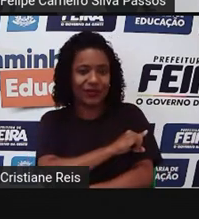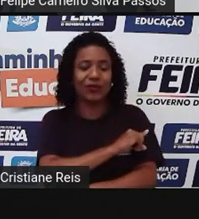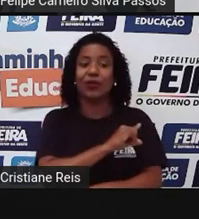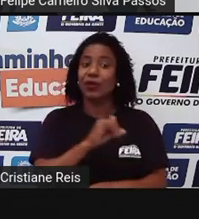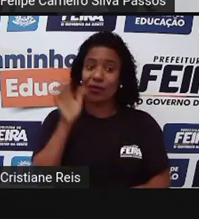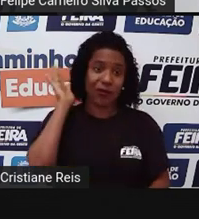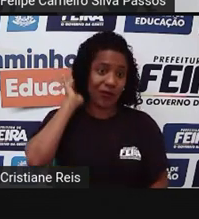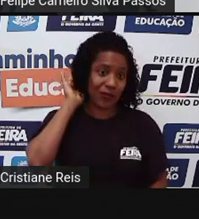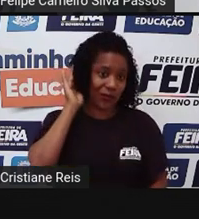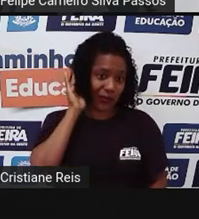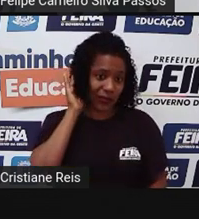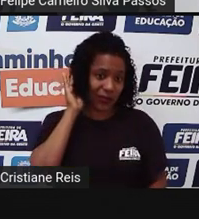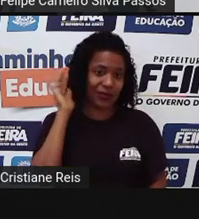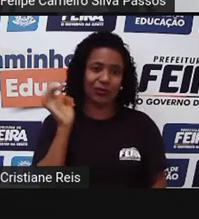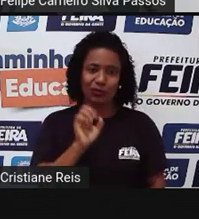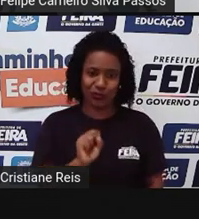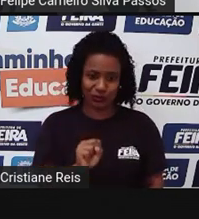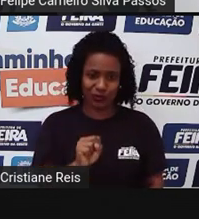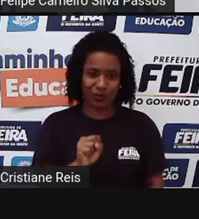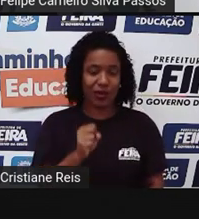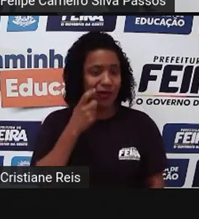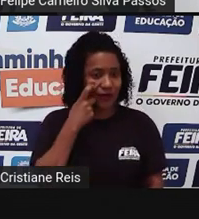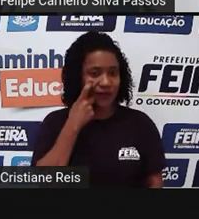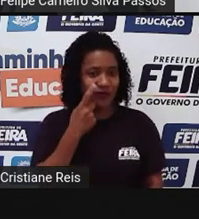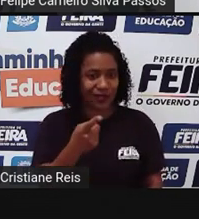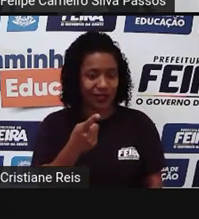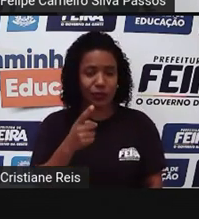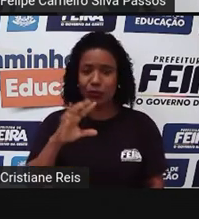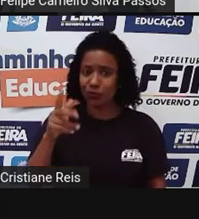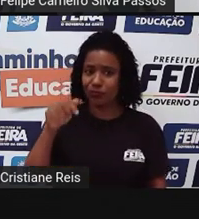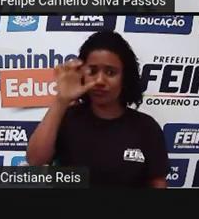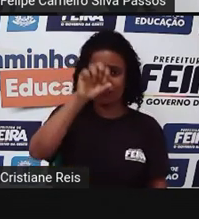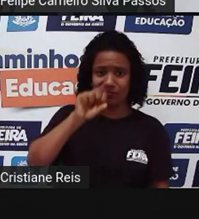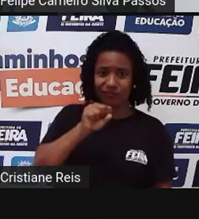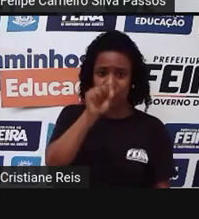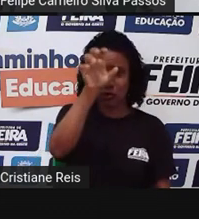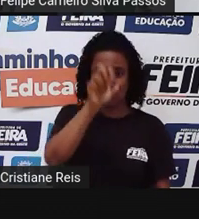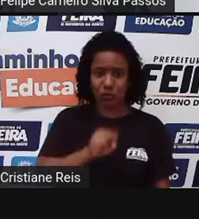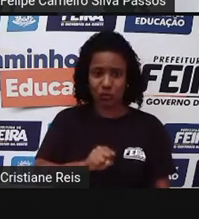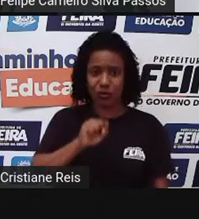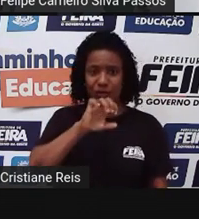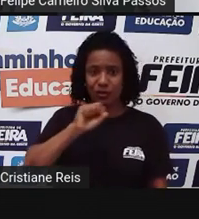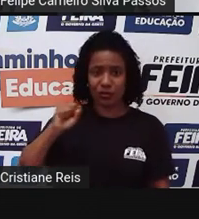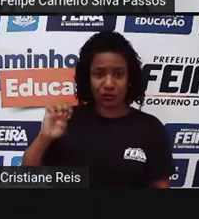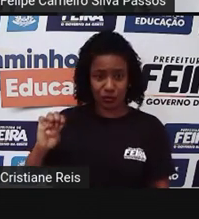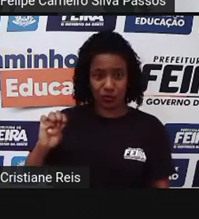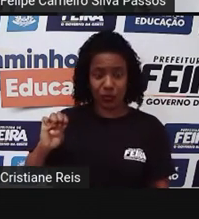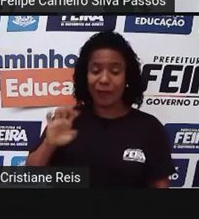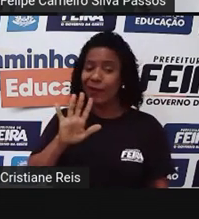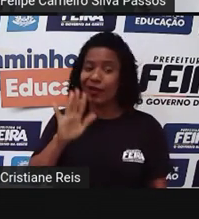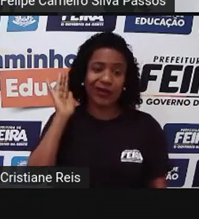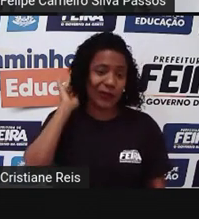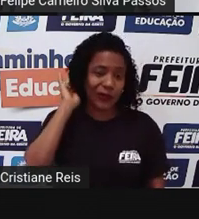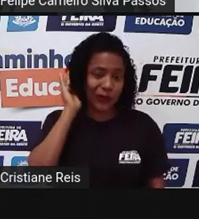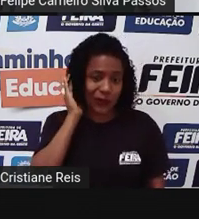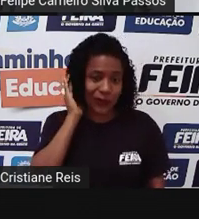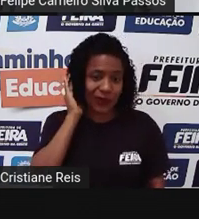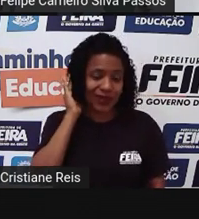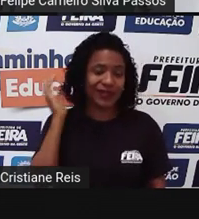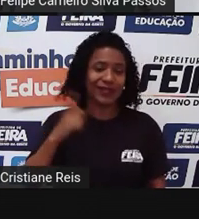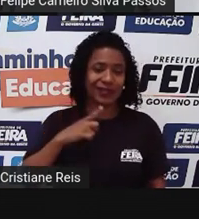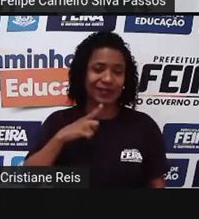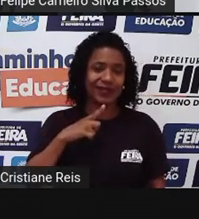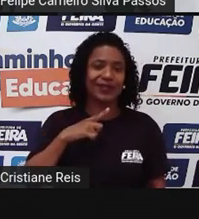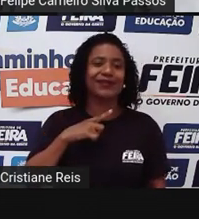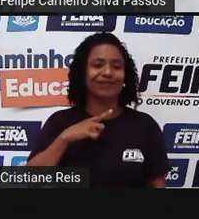Sul. Veja que a maioria aí, né, é do Sul, Sudeste, só Mato Grosso do Sul está do Centro-Oeste, mas já